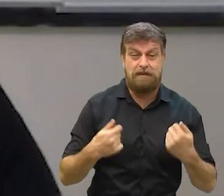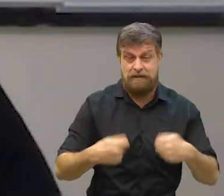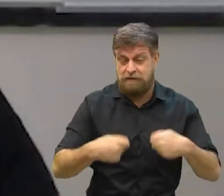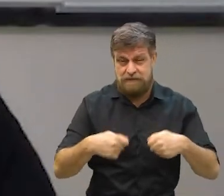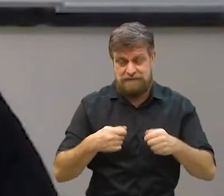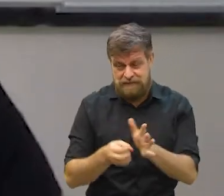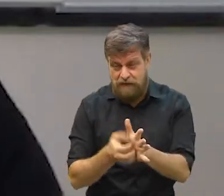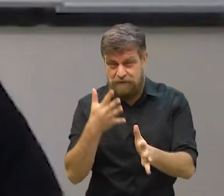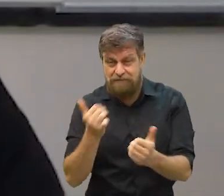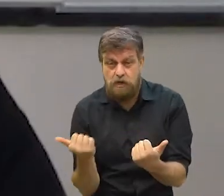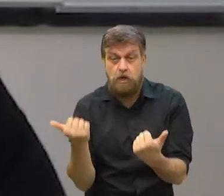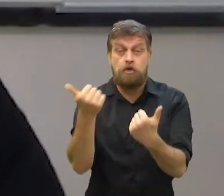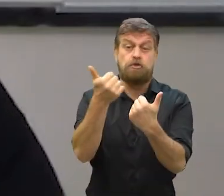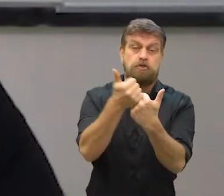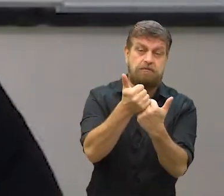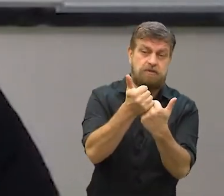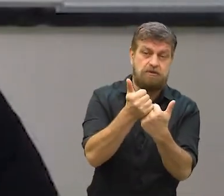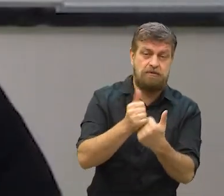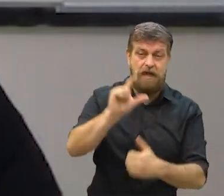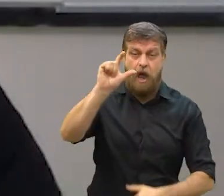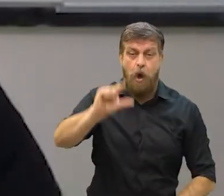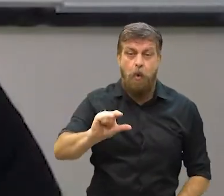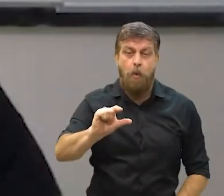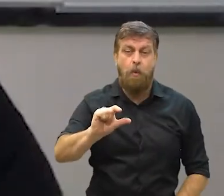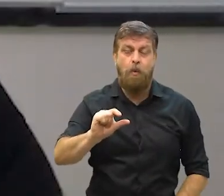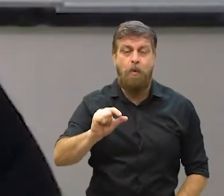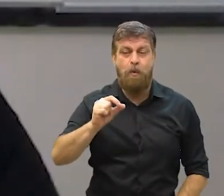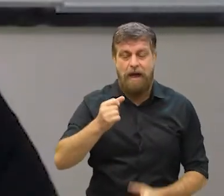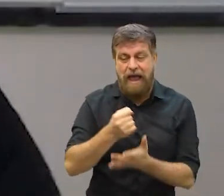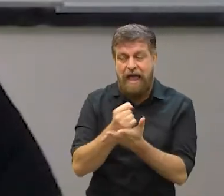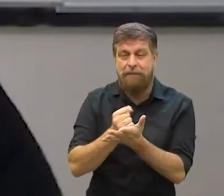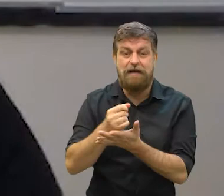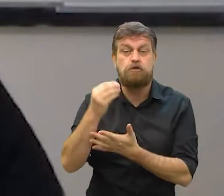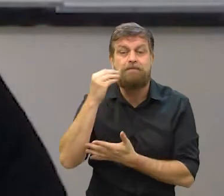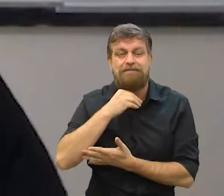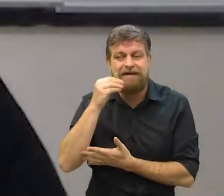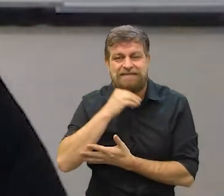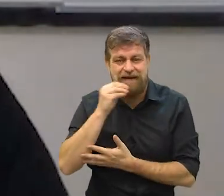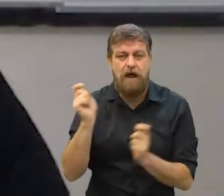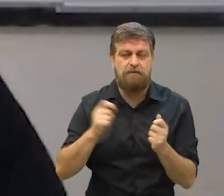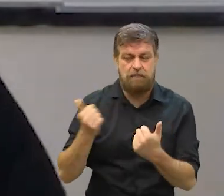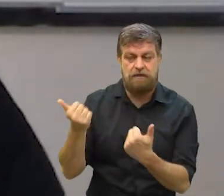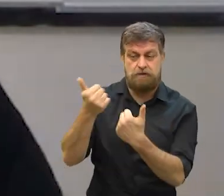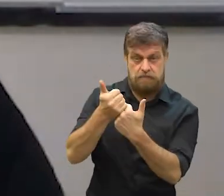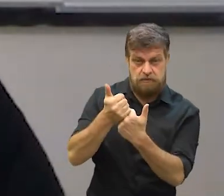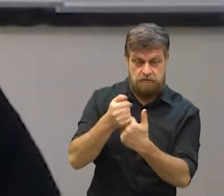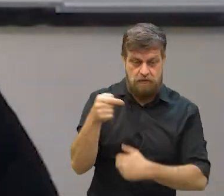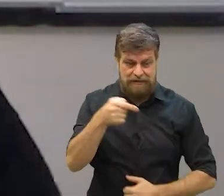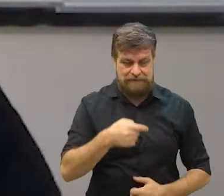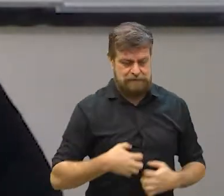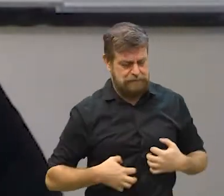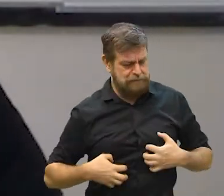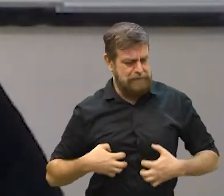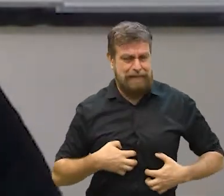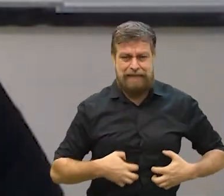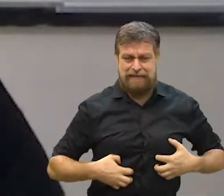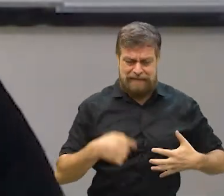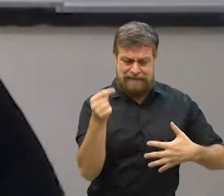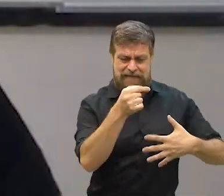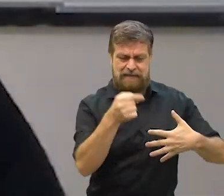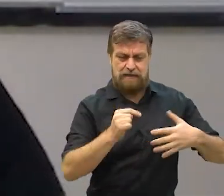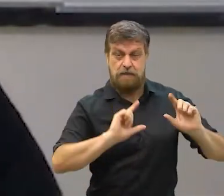muitas vezes trocar por um opioide mais fraco e não forte, com isso diminuindo os efeitos